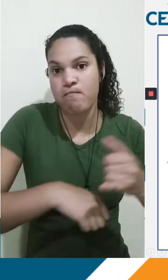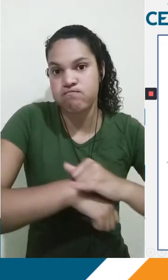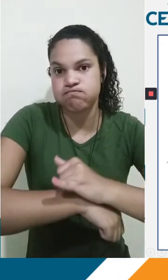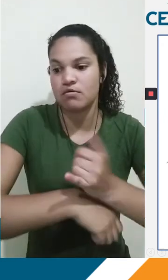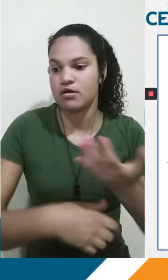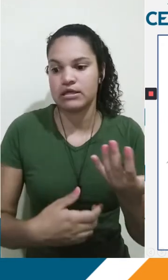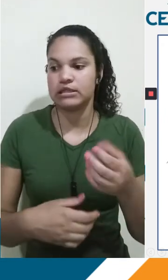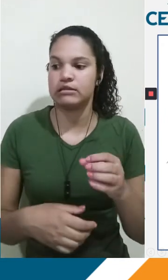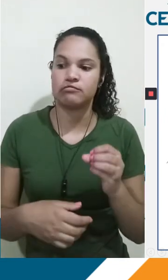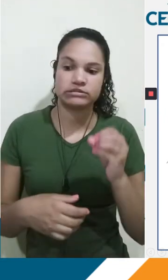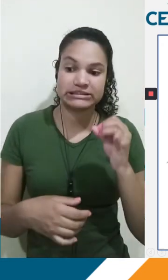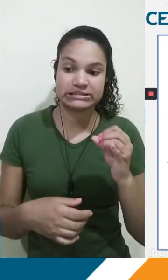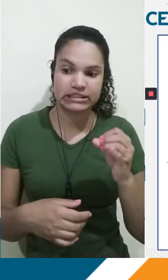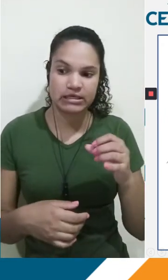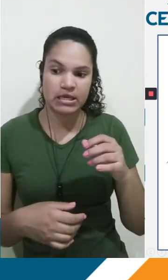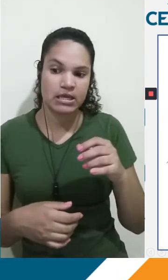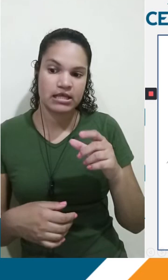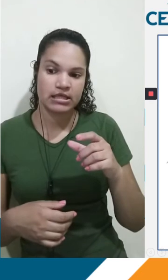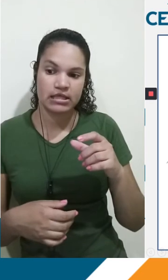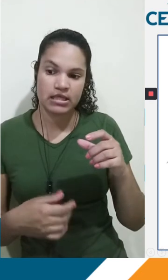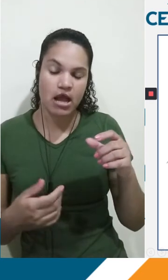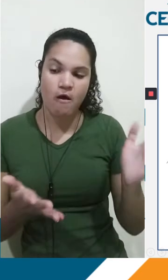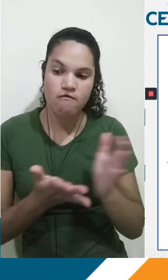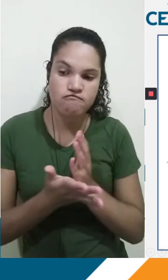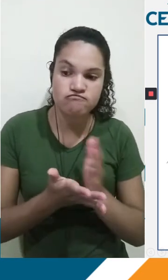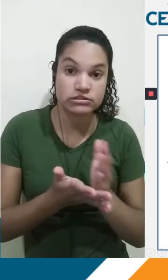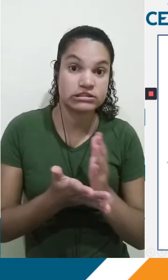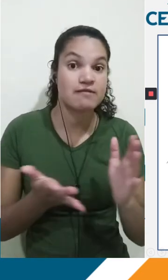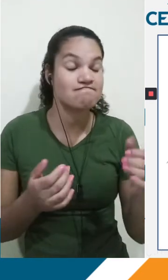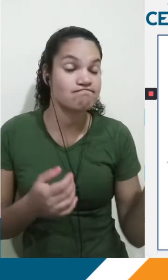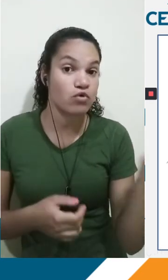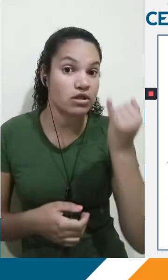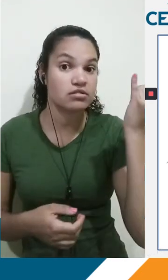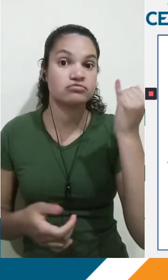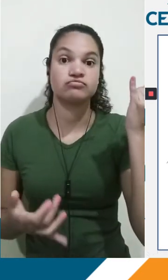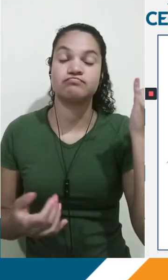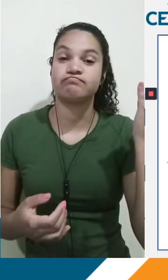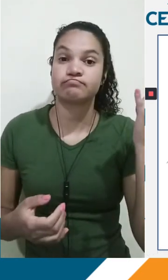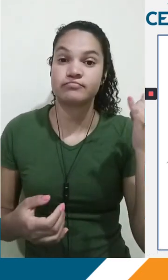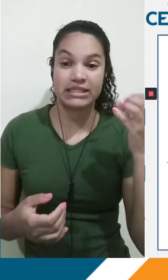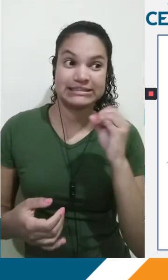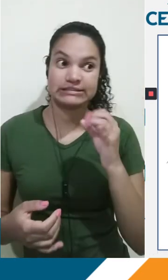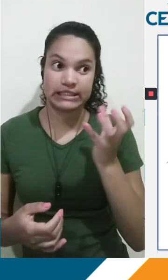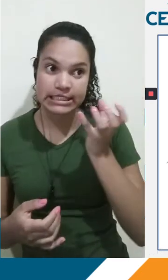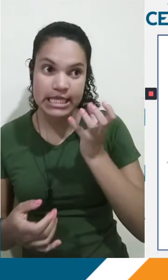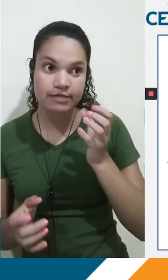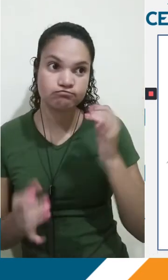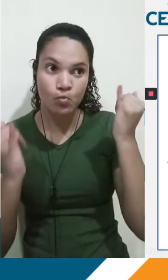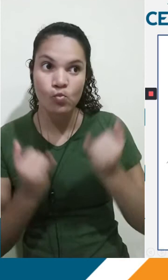não é interessante nesses processos. Então é por isso que quando você quer fazer uma dieta é importante procurar um médico, procurar um